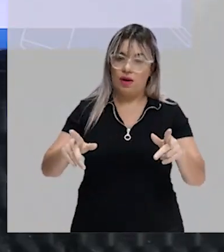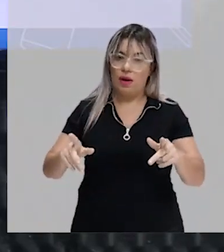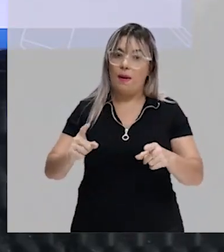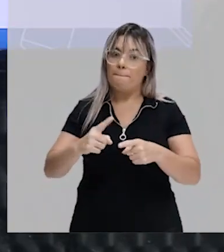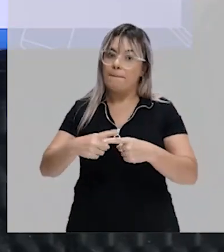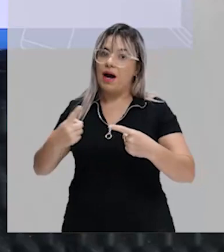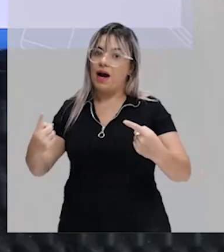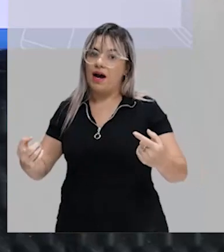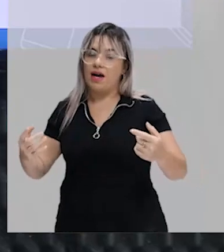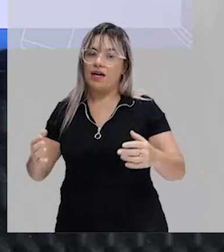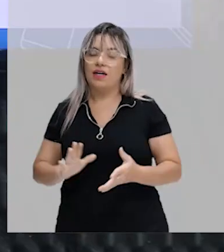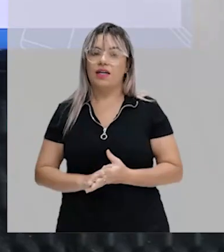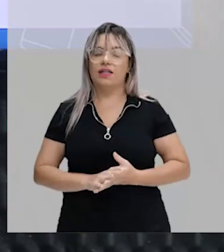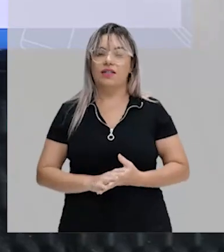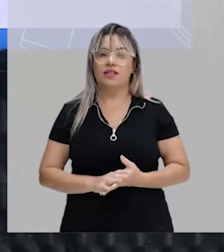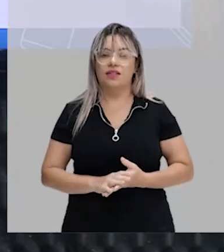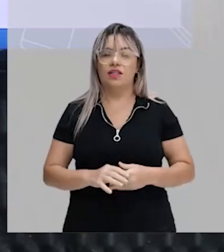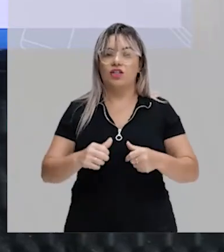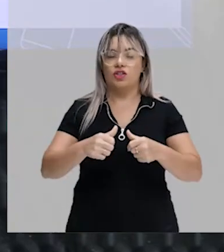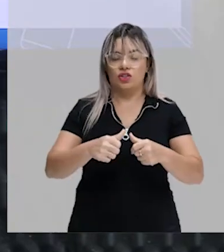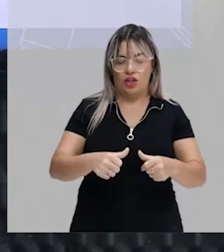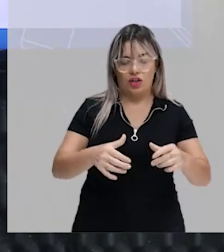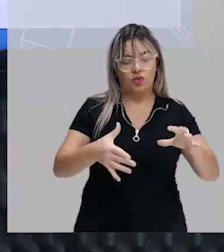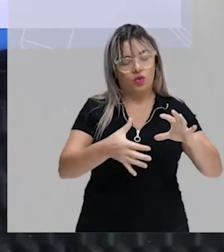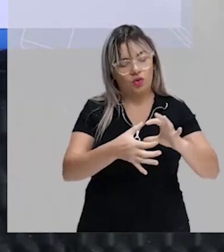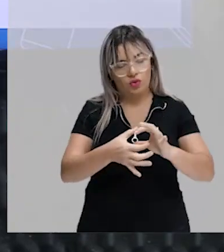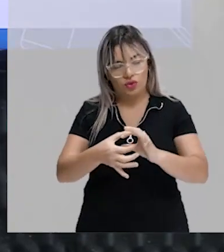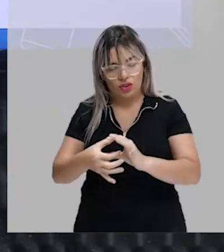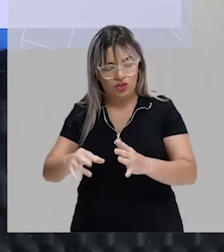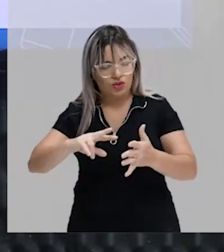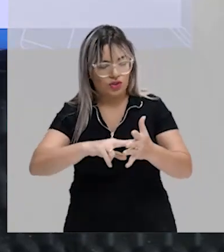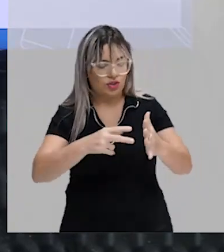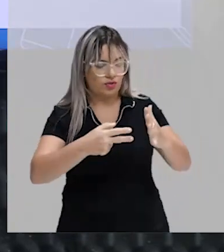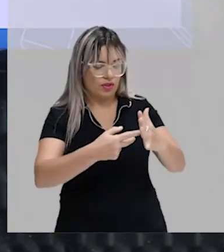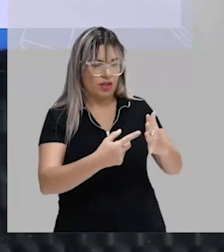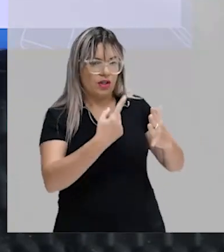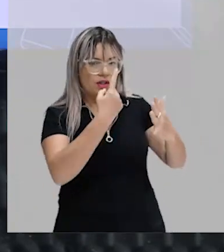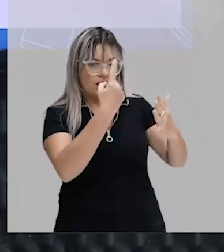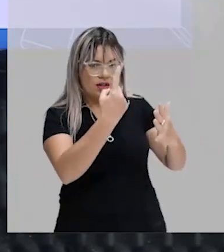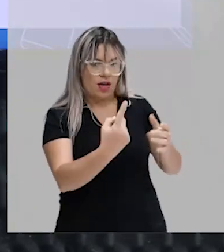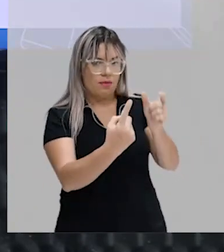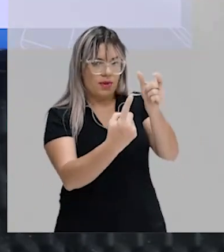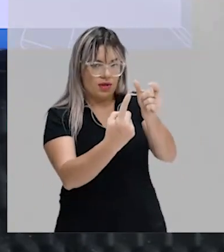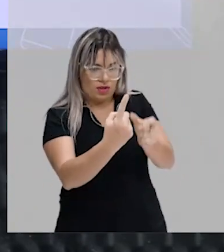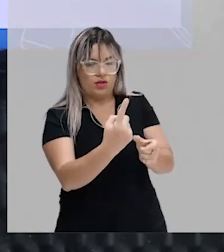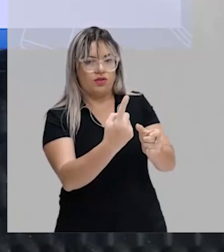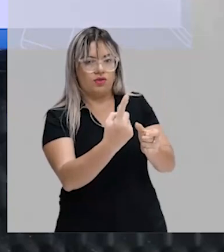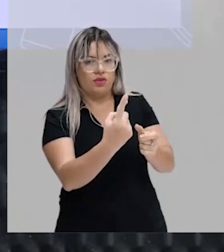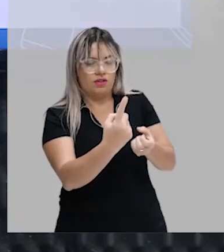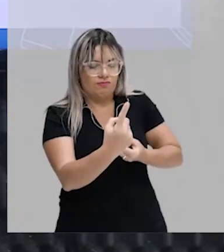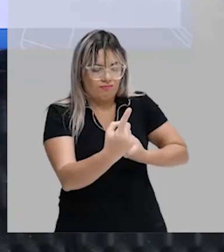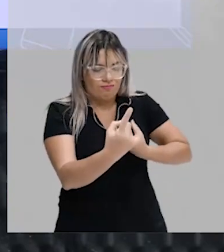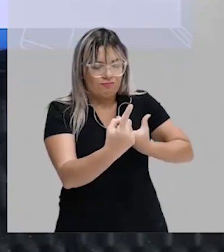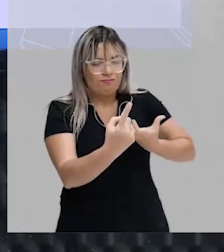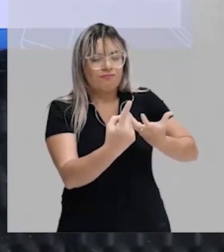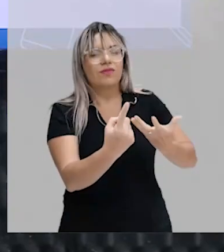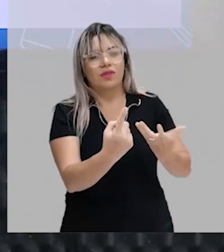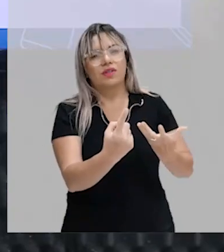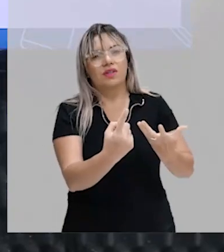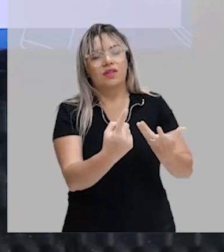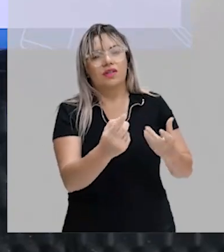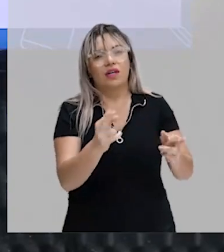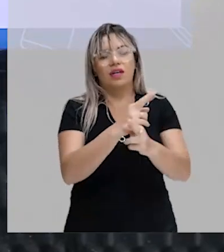mais significativo para aquilo que eu quero expressar, que é no caso da música, da arte, né?